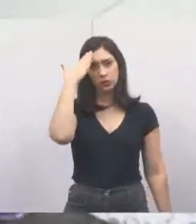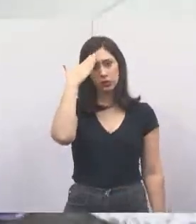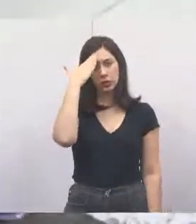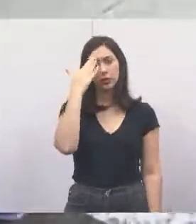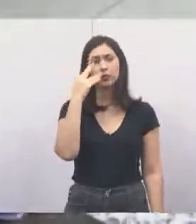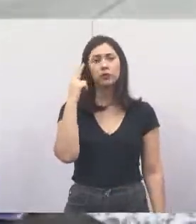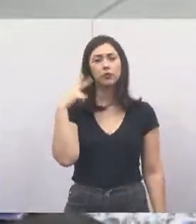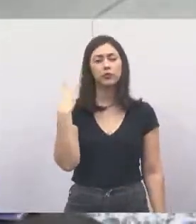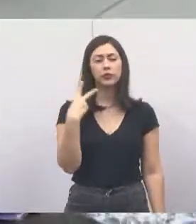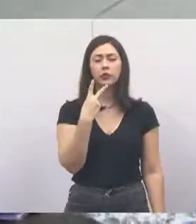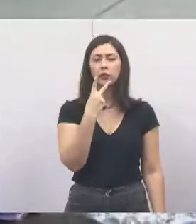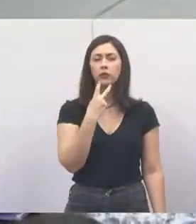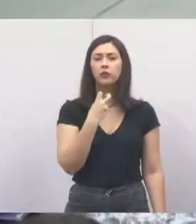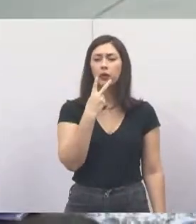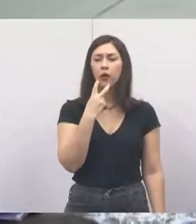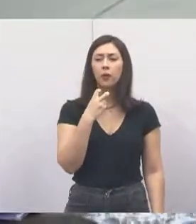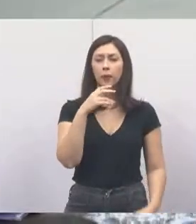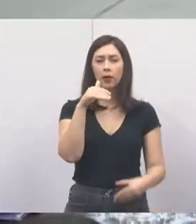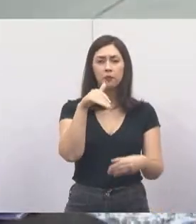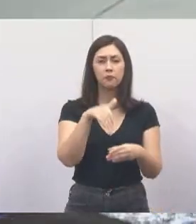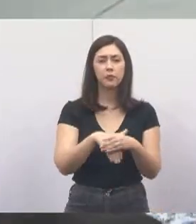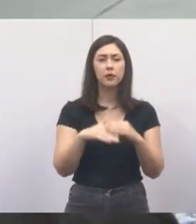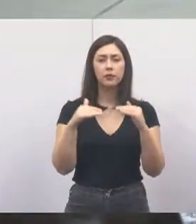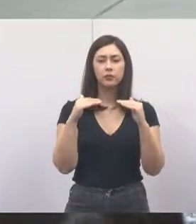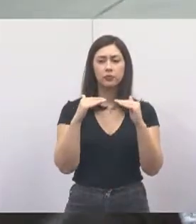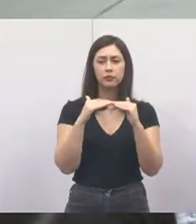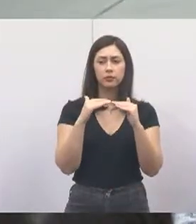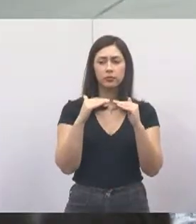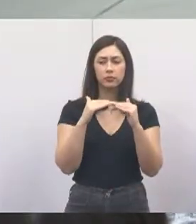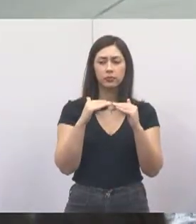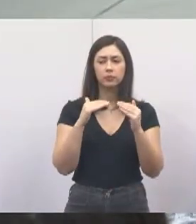do vereador Valmir do Parque Meia Lua é favorável.